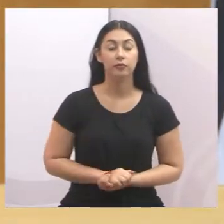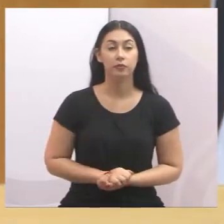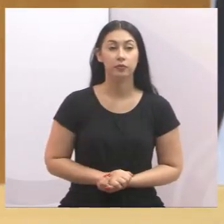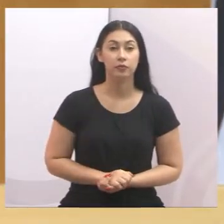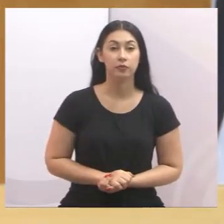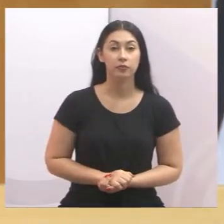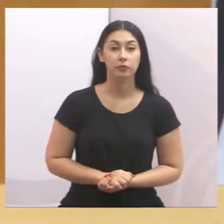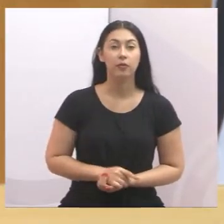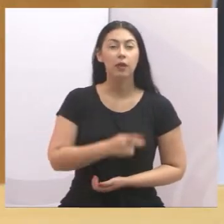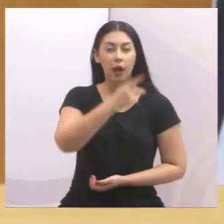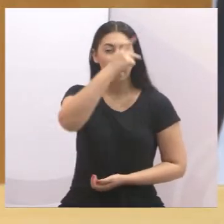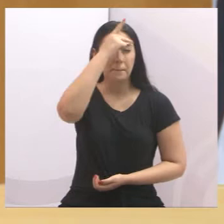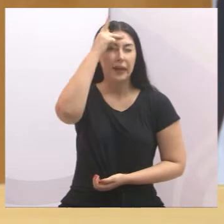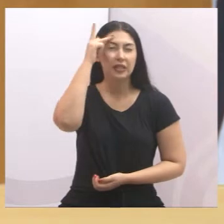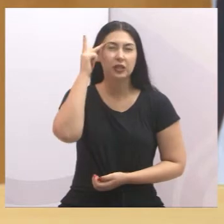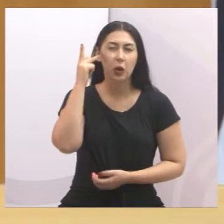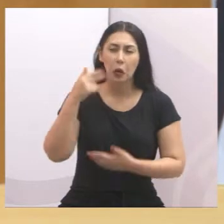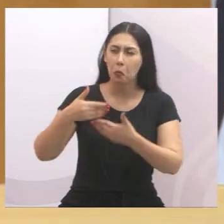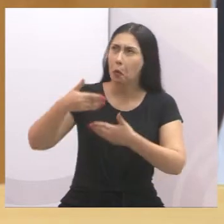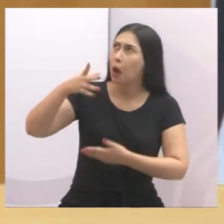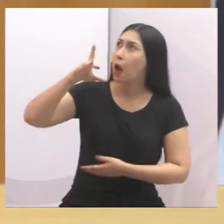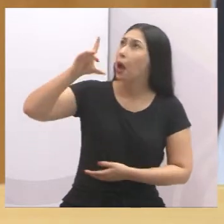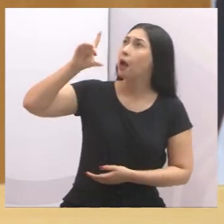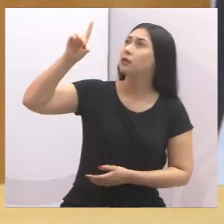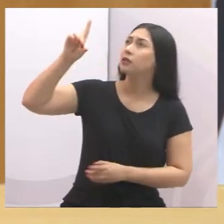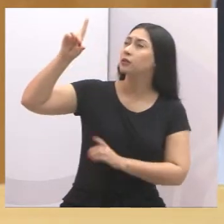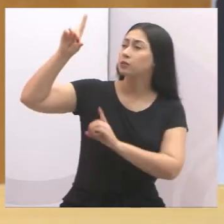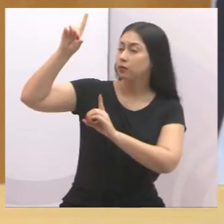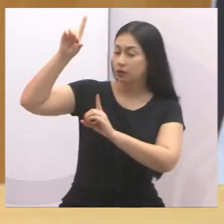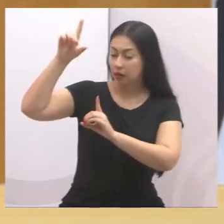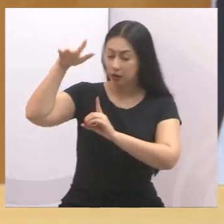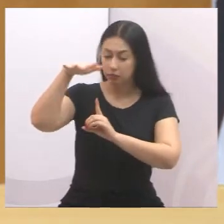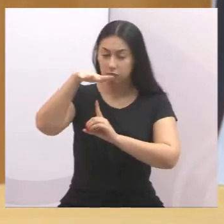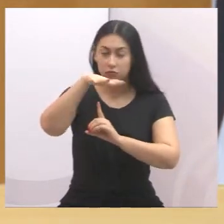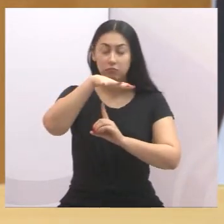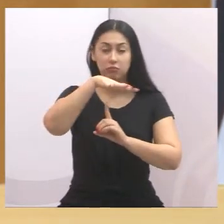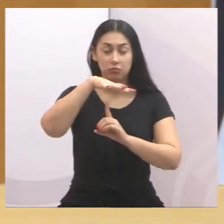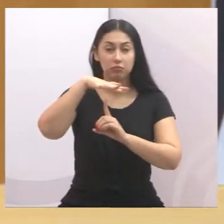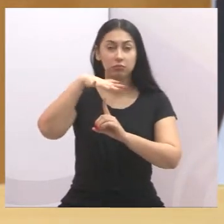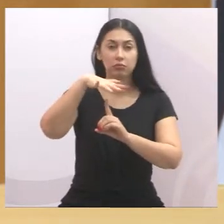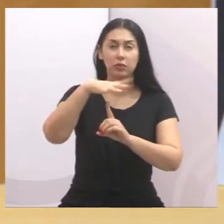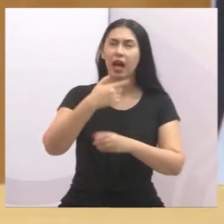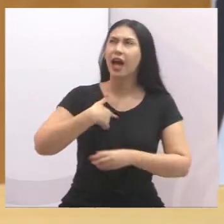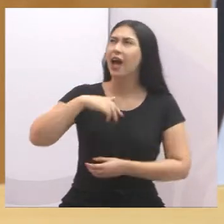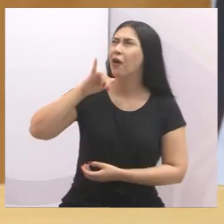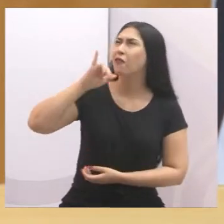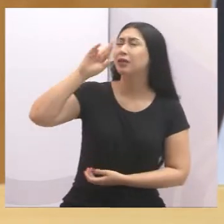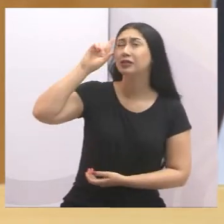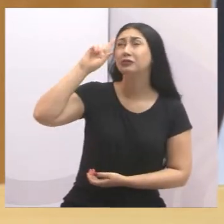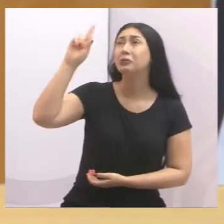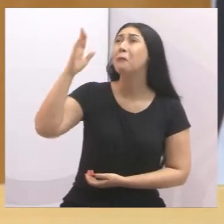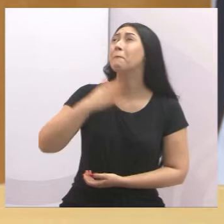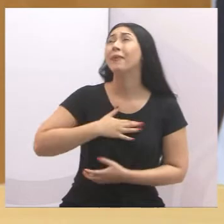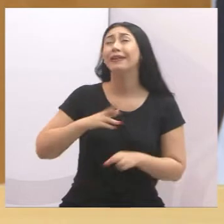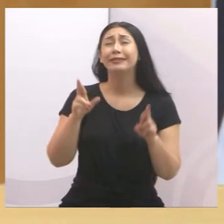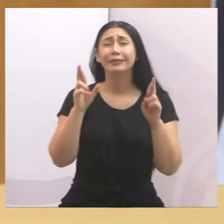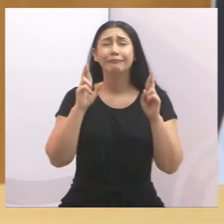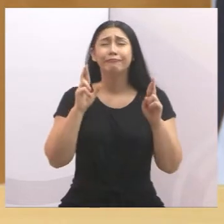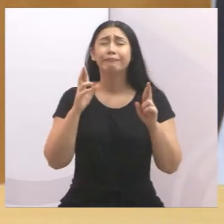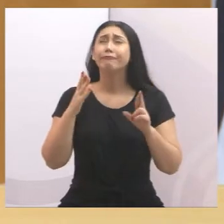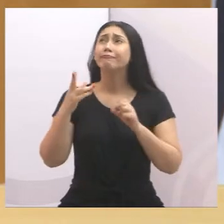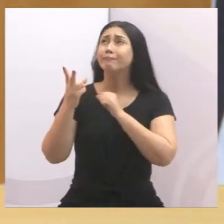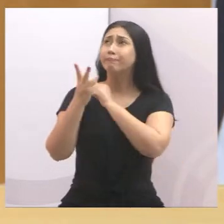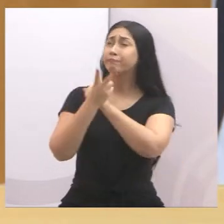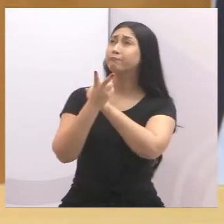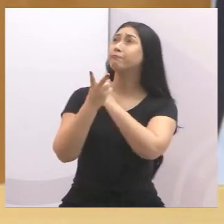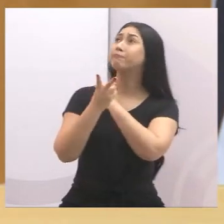O que habita no abrigo do Altíssimo morará sobre a sombra do Onipotente. Direi ao Senhor, esperança minha e castelo